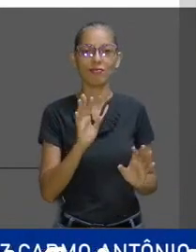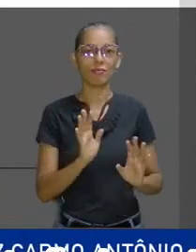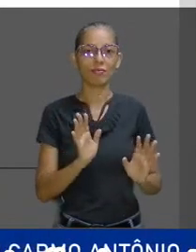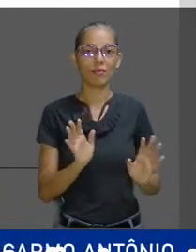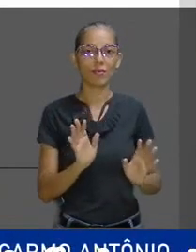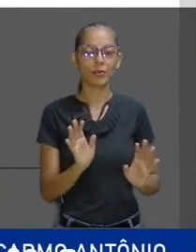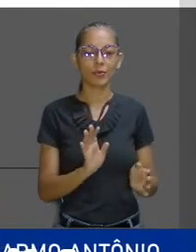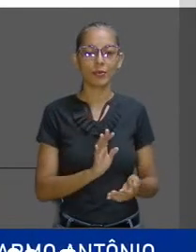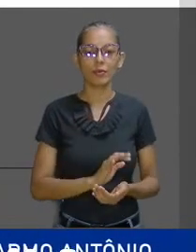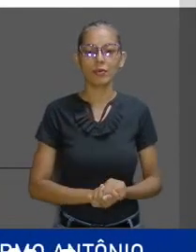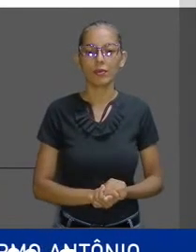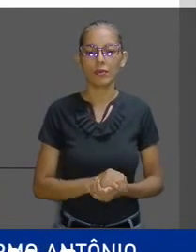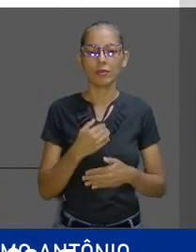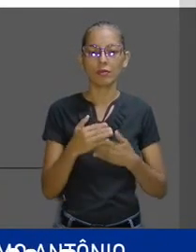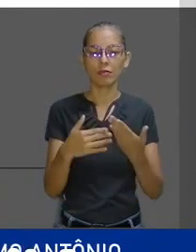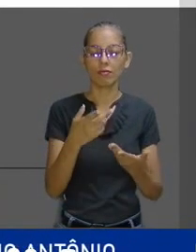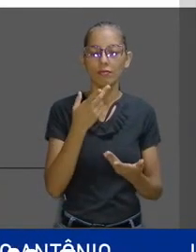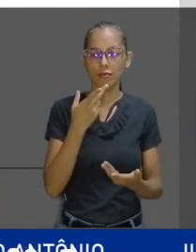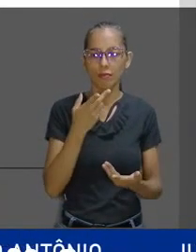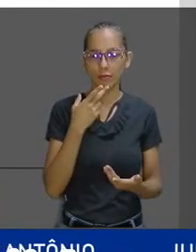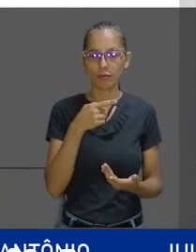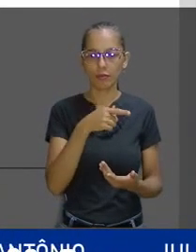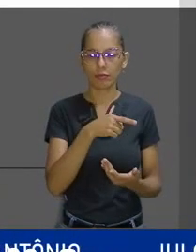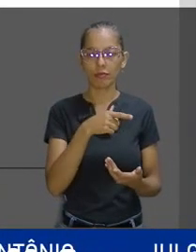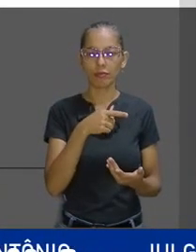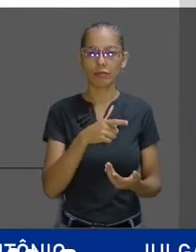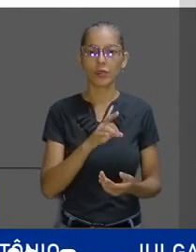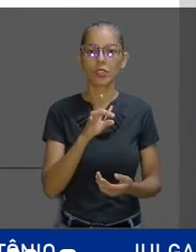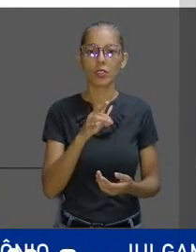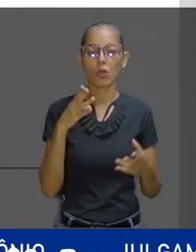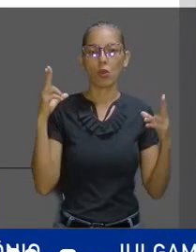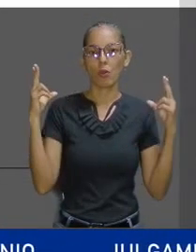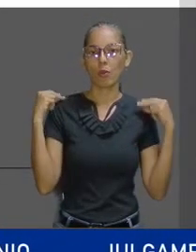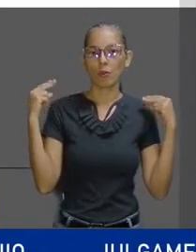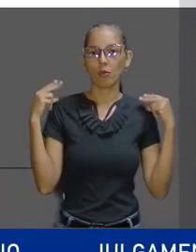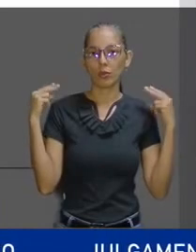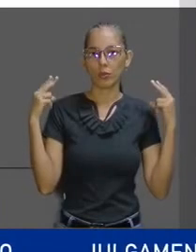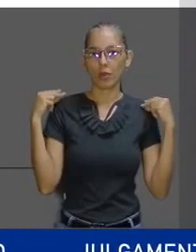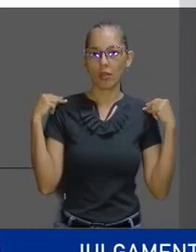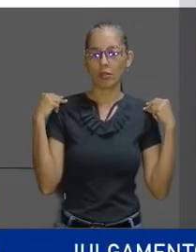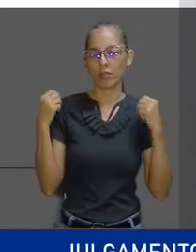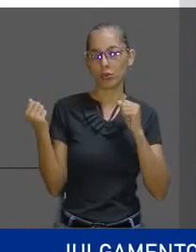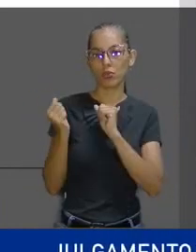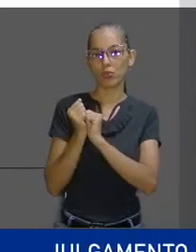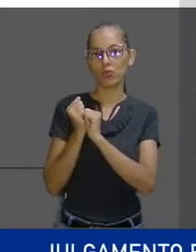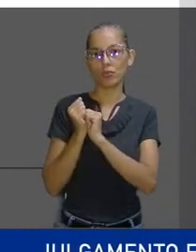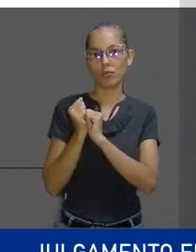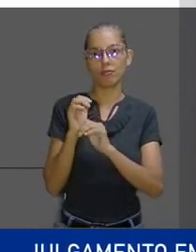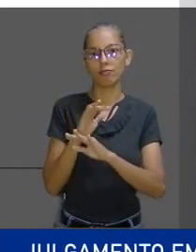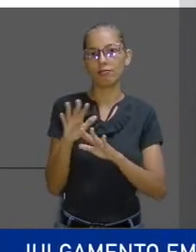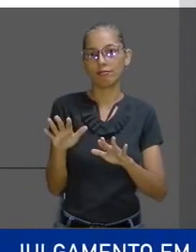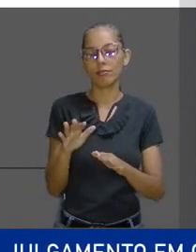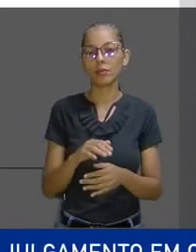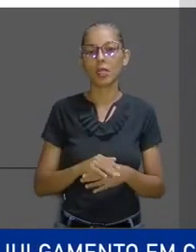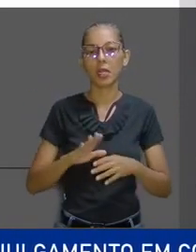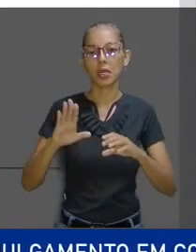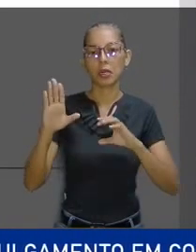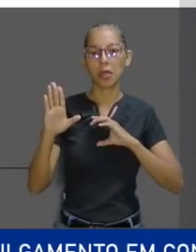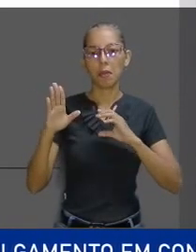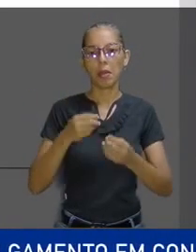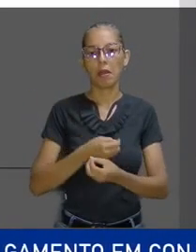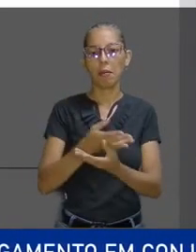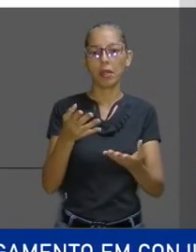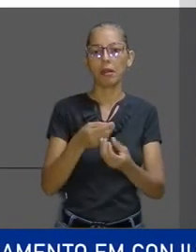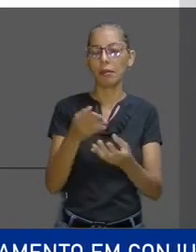à prestação de serviços de motorista e que Irlon não realizava campanha para Fábio Jucá. Quanto ao investigado